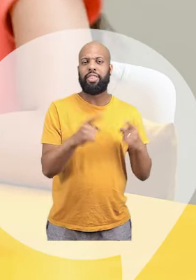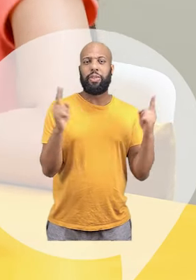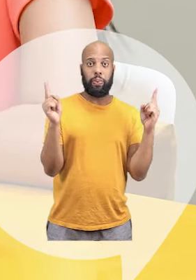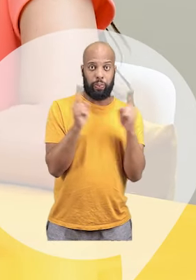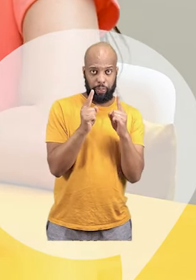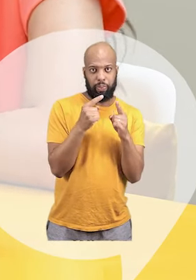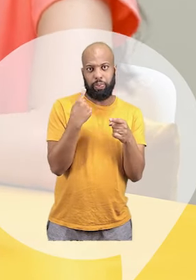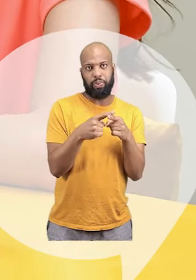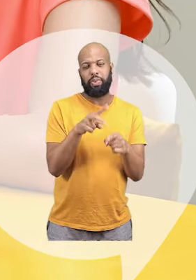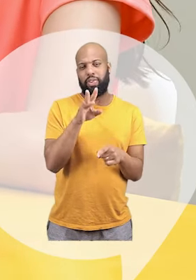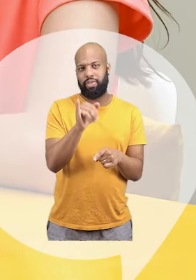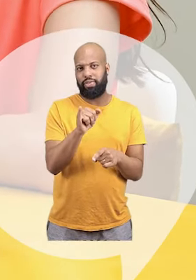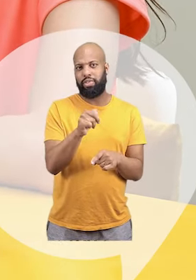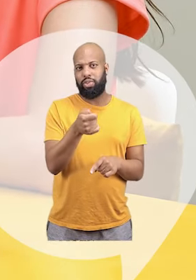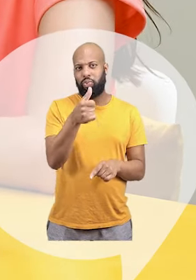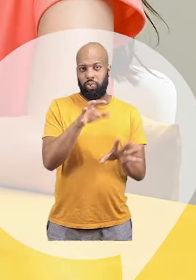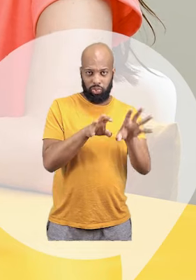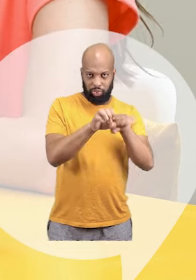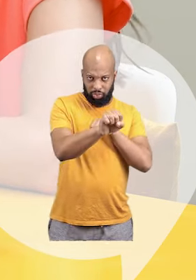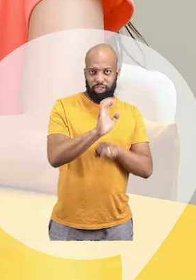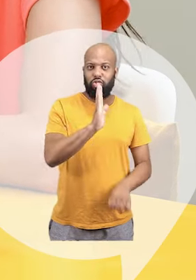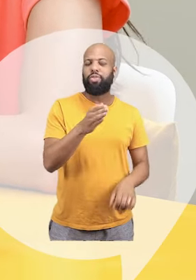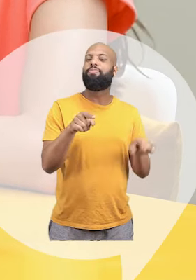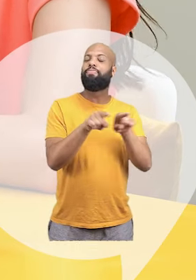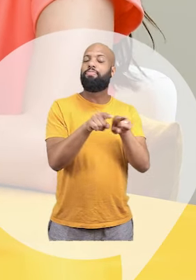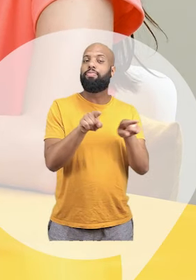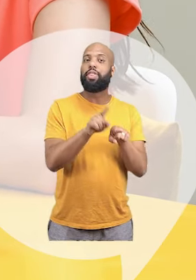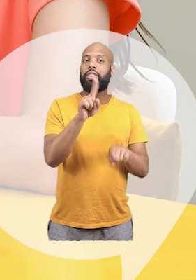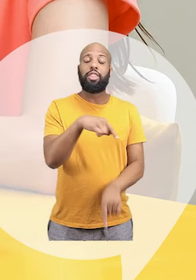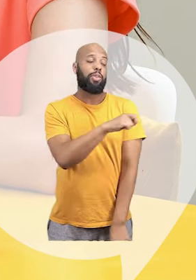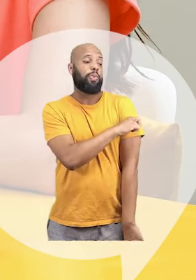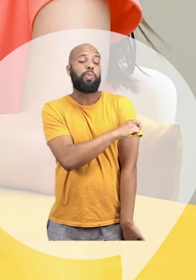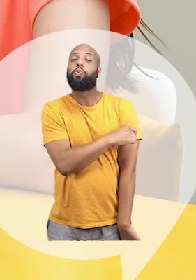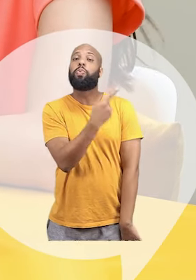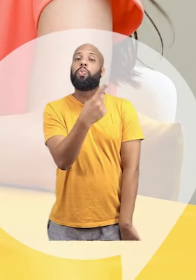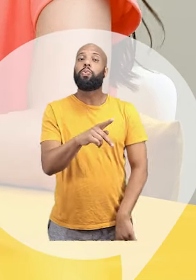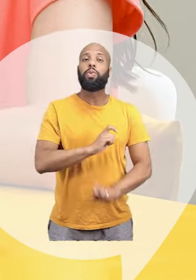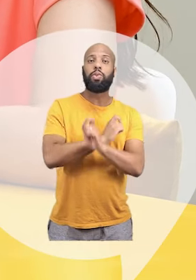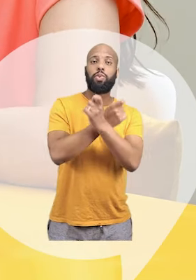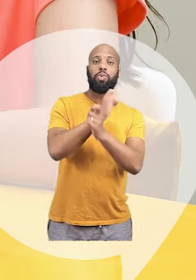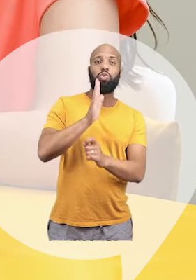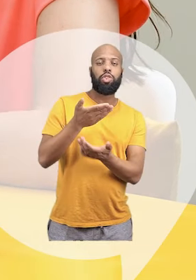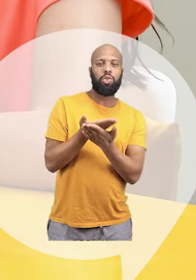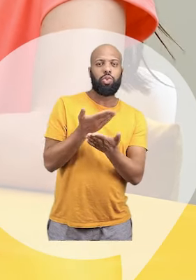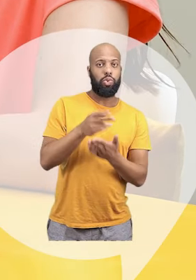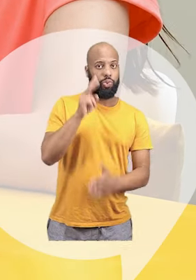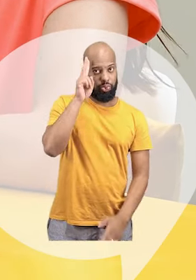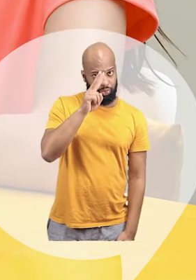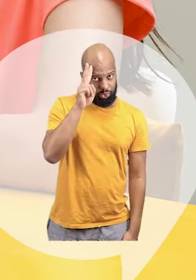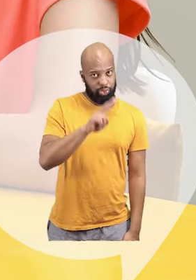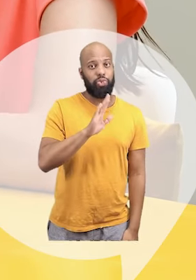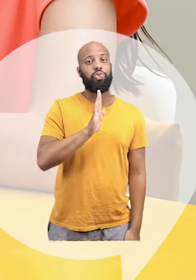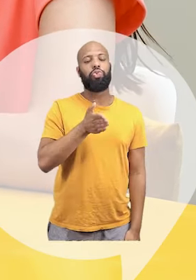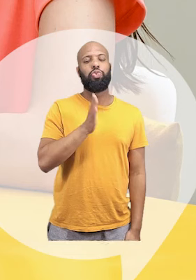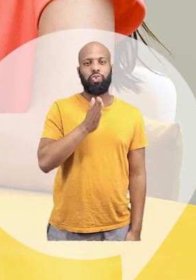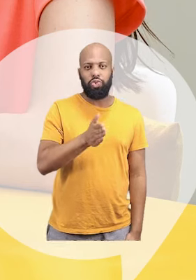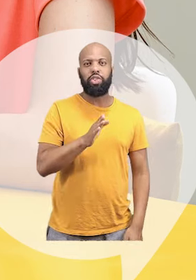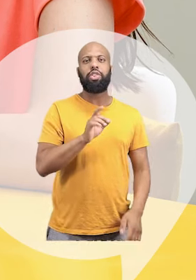por um curto espaço de tempo porque já está para sair é estudante da casa já cursou história